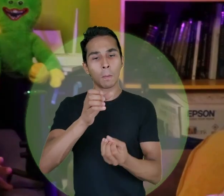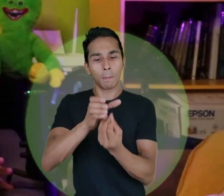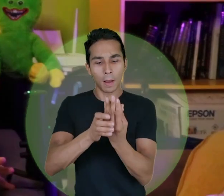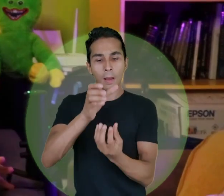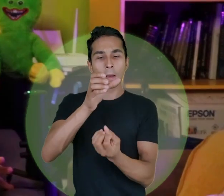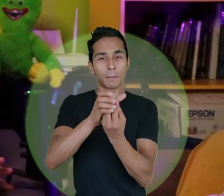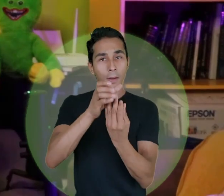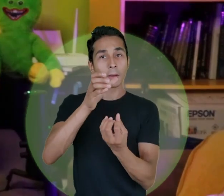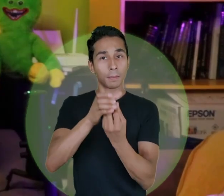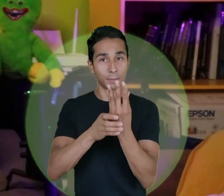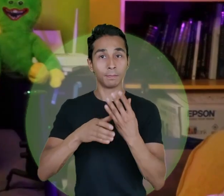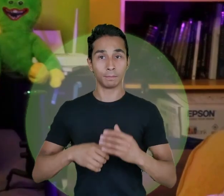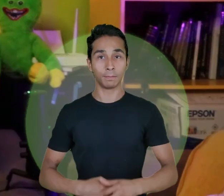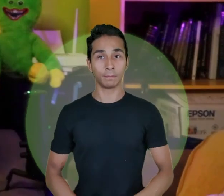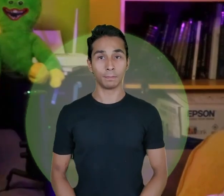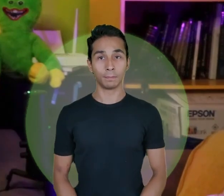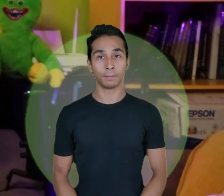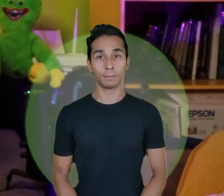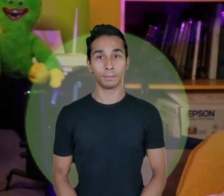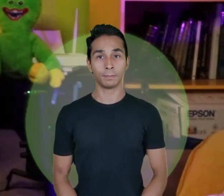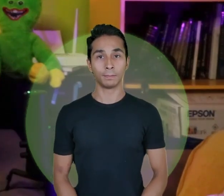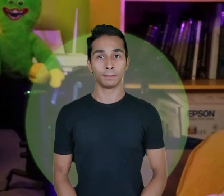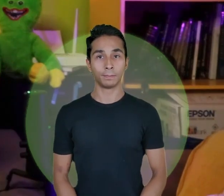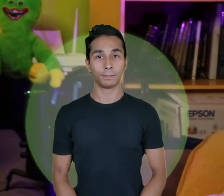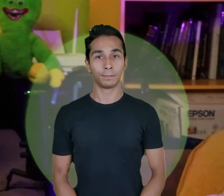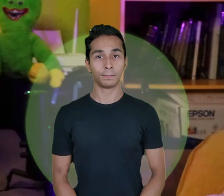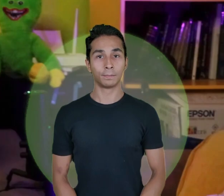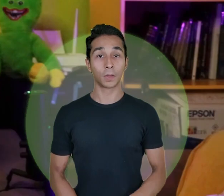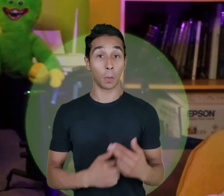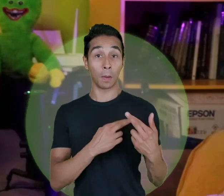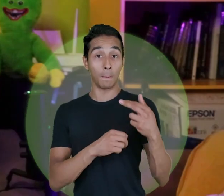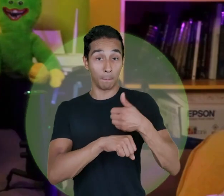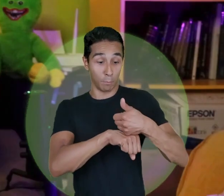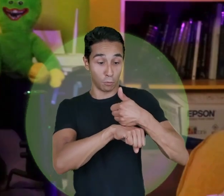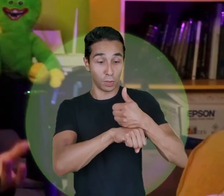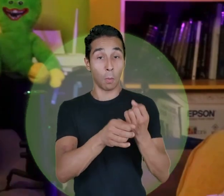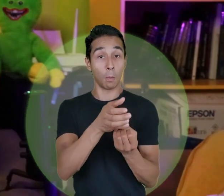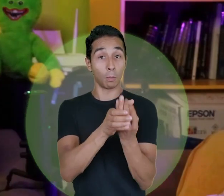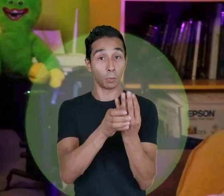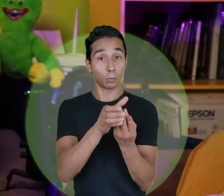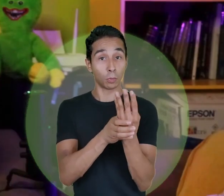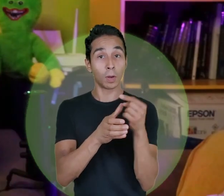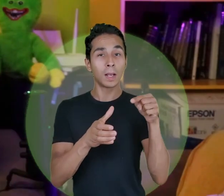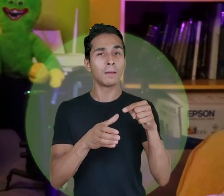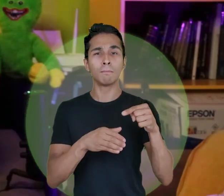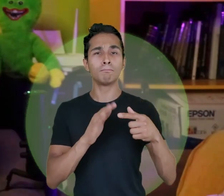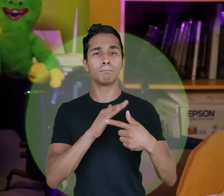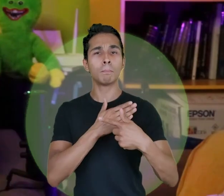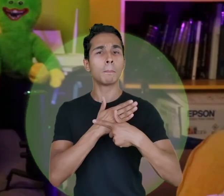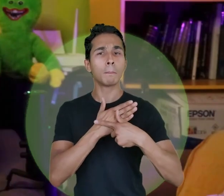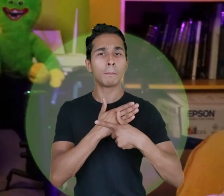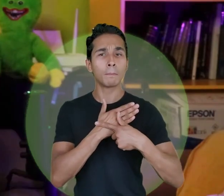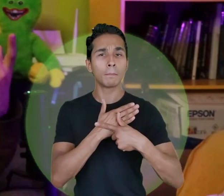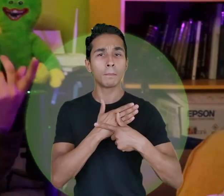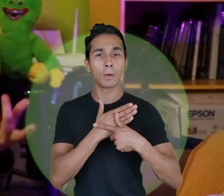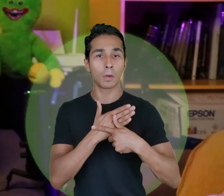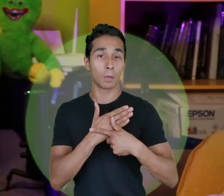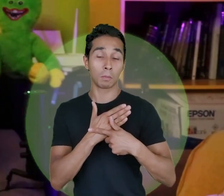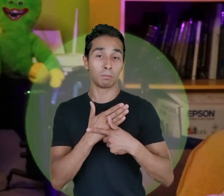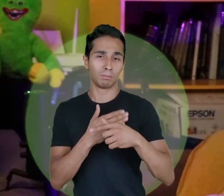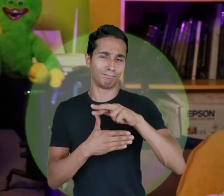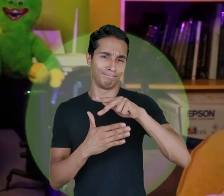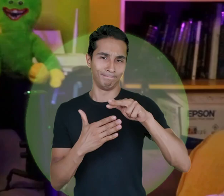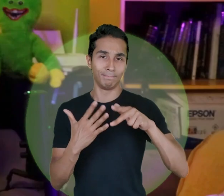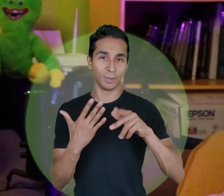for pensar no papel desse produtor, tem várias funções, né? Pode ser o diretor de produção, que é responsável